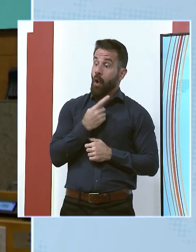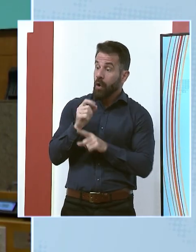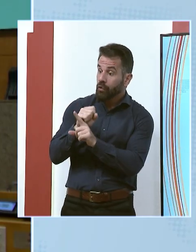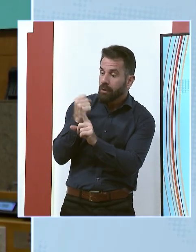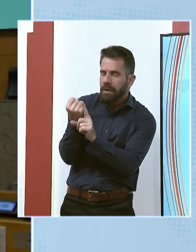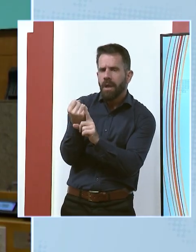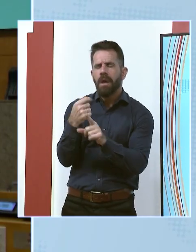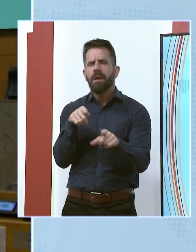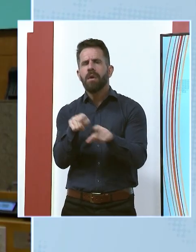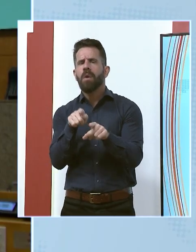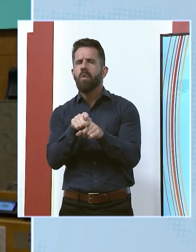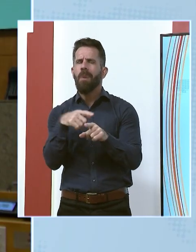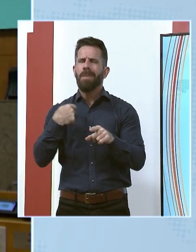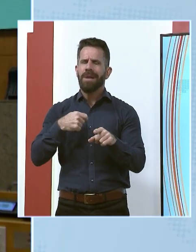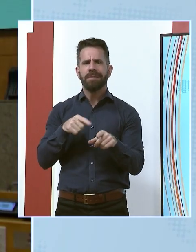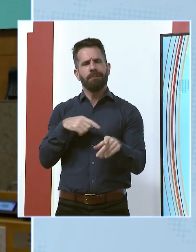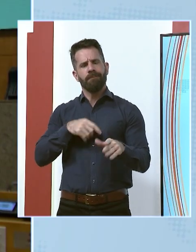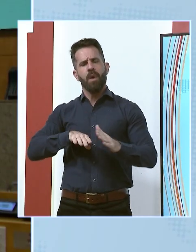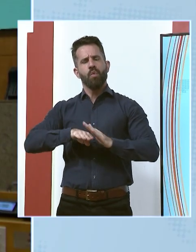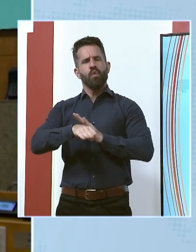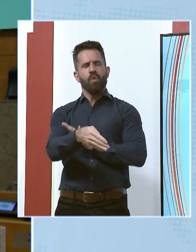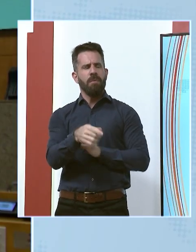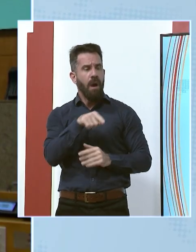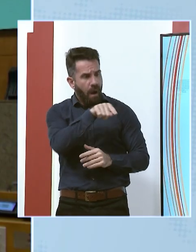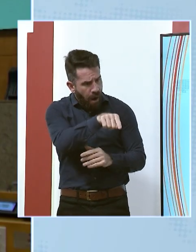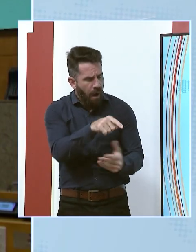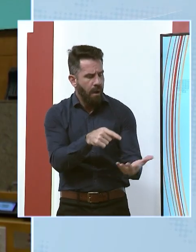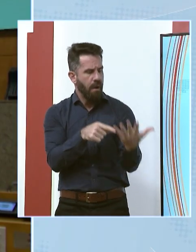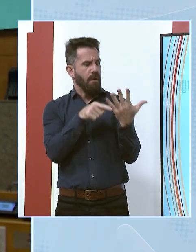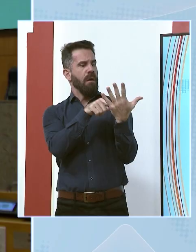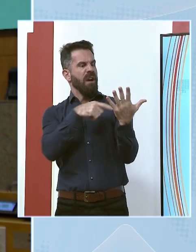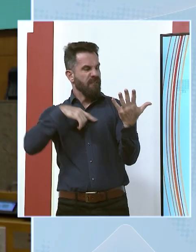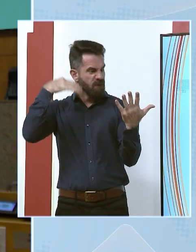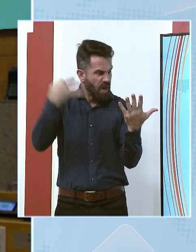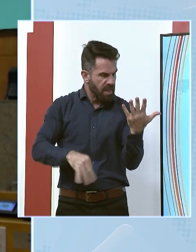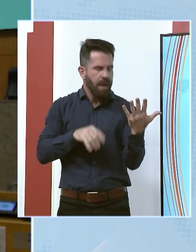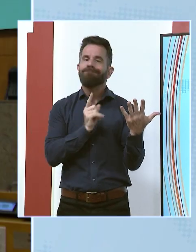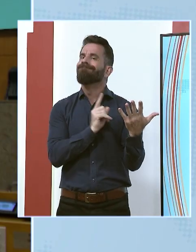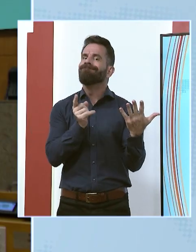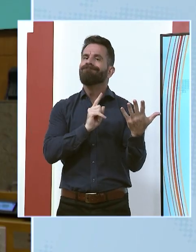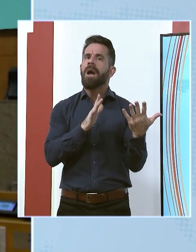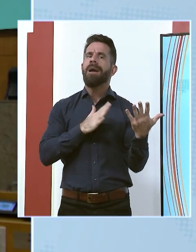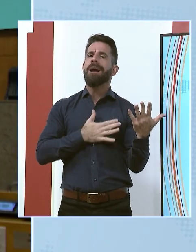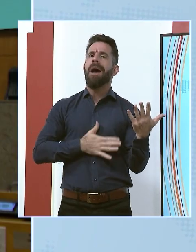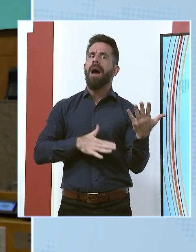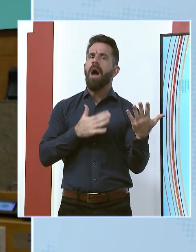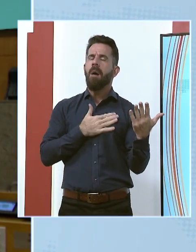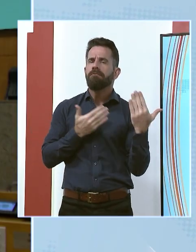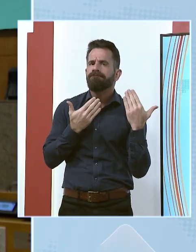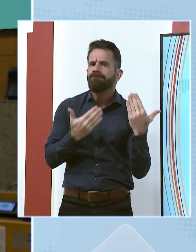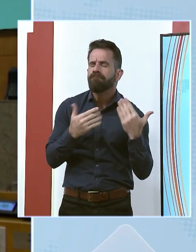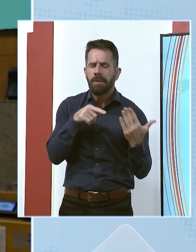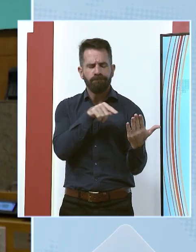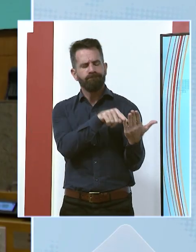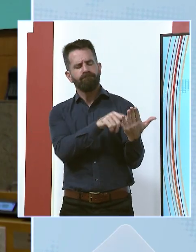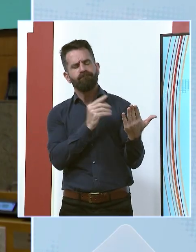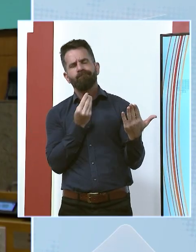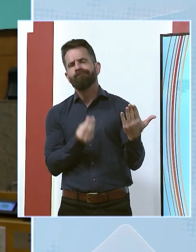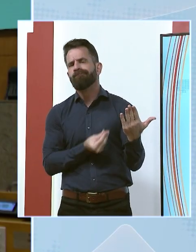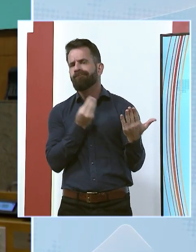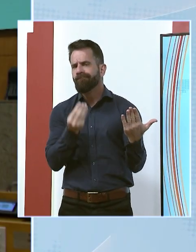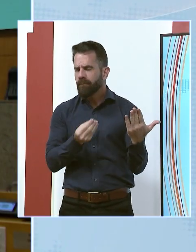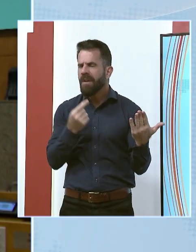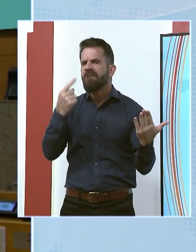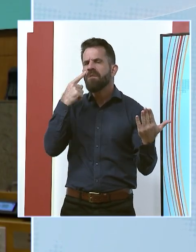é que está a informação, qual que é a verdade daquilo que está chegando até nós. Né? Então, saber as fontes, que fontes que a gente pode confiar.